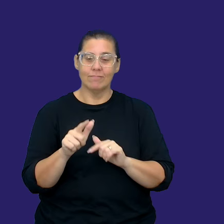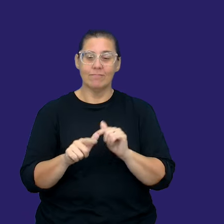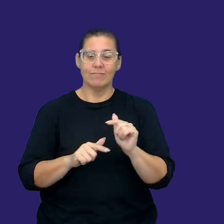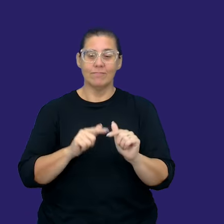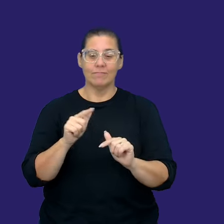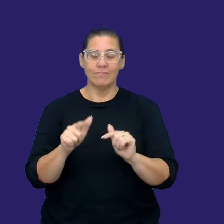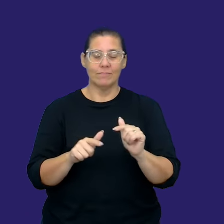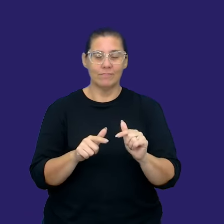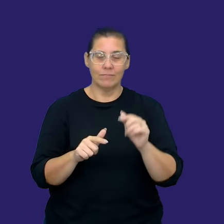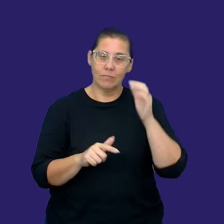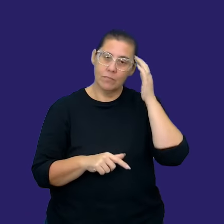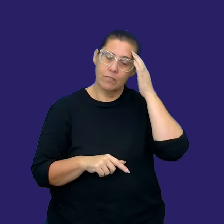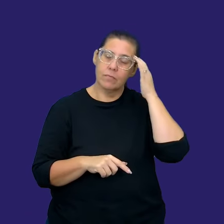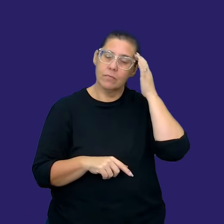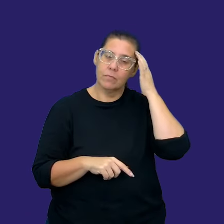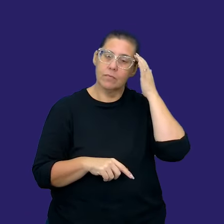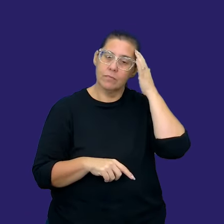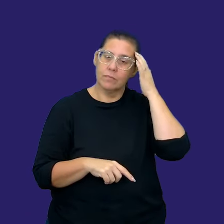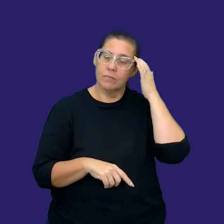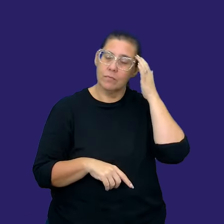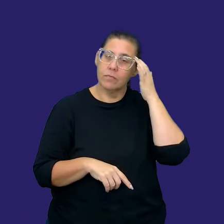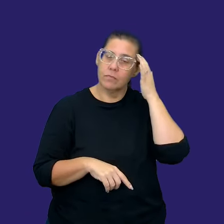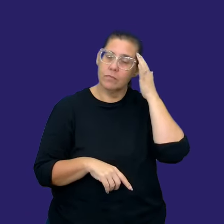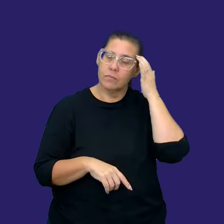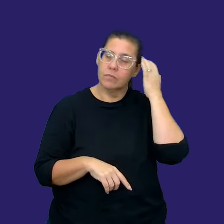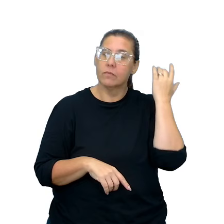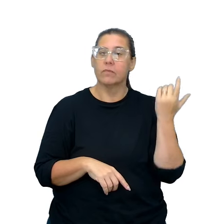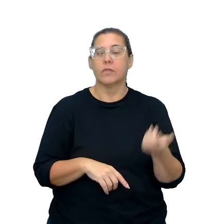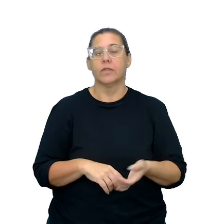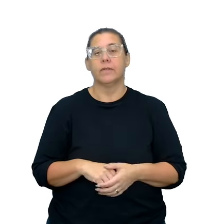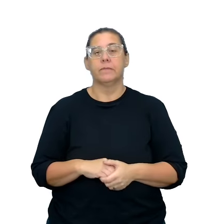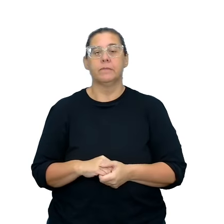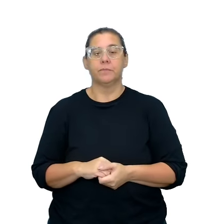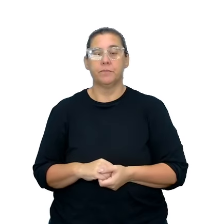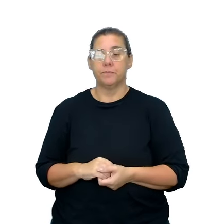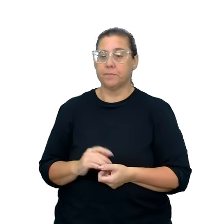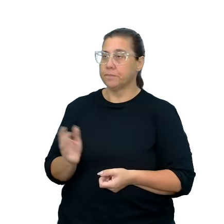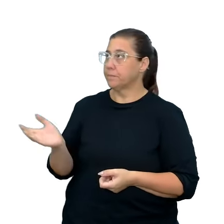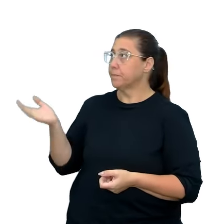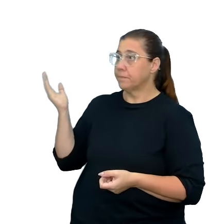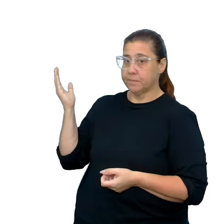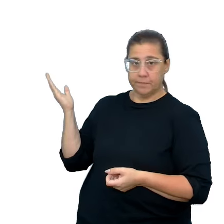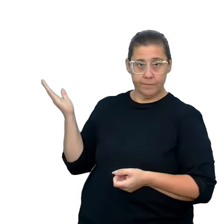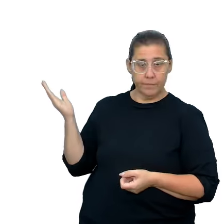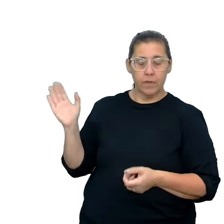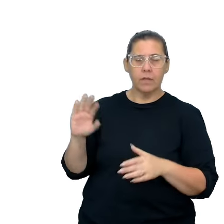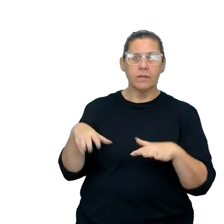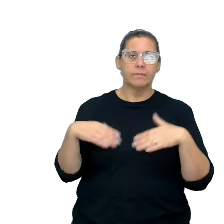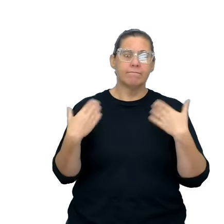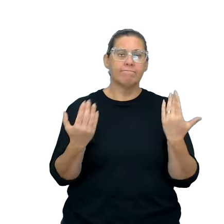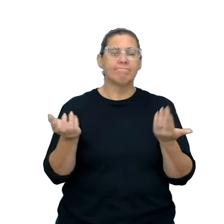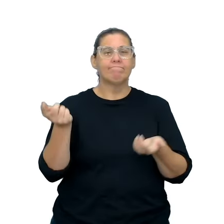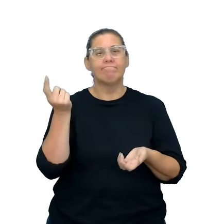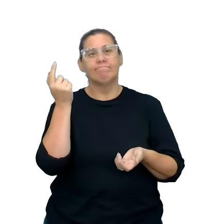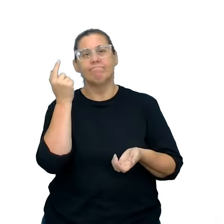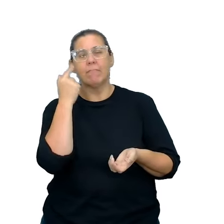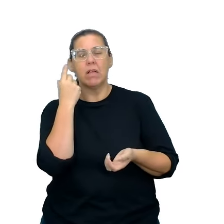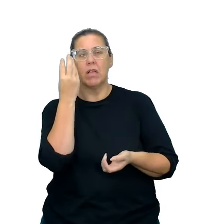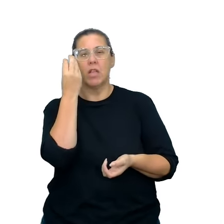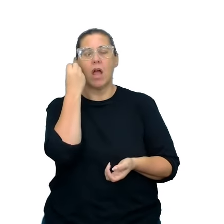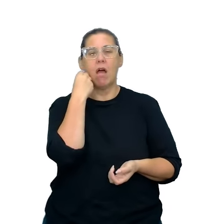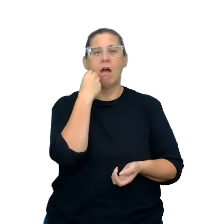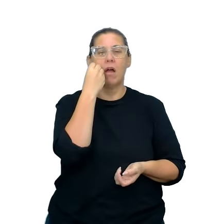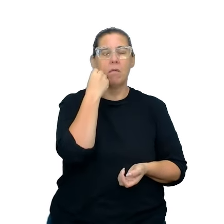da formação anos séries, tá bom? Só mudar aqui. Então, quando nós pensamos nas experiências